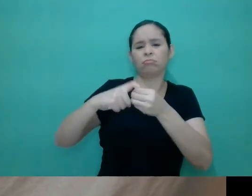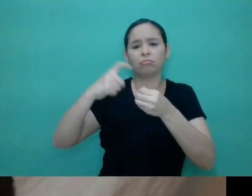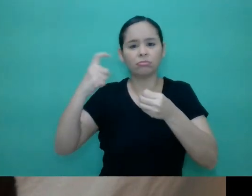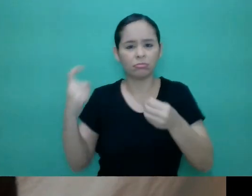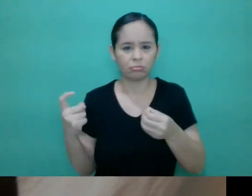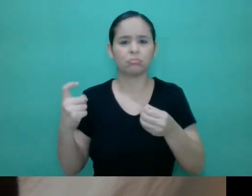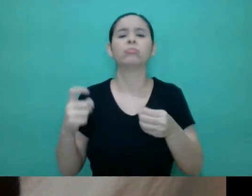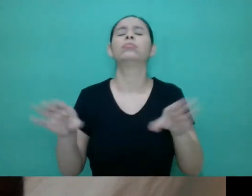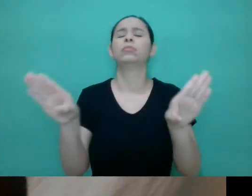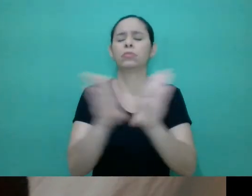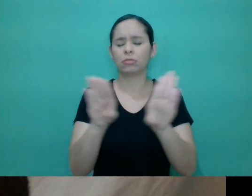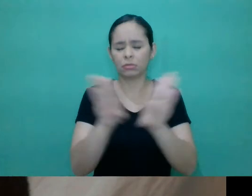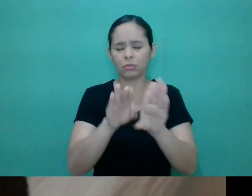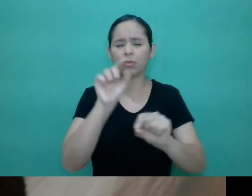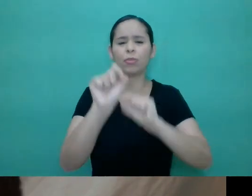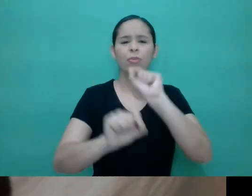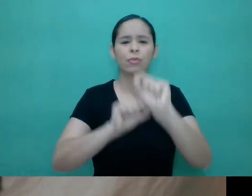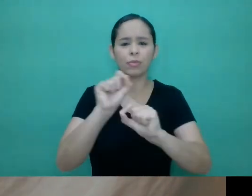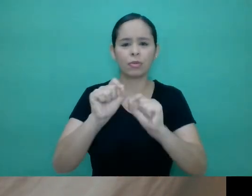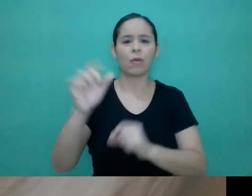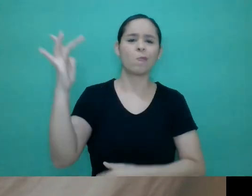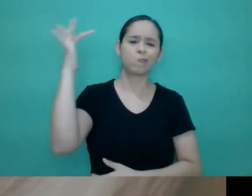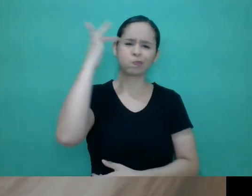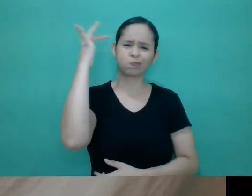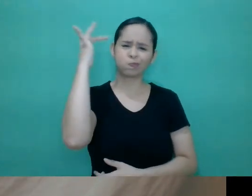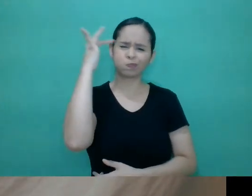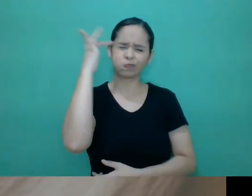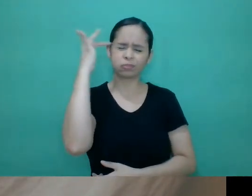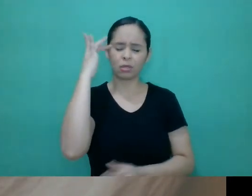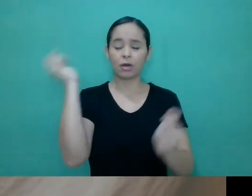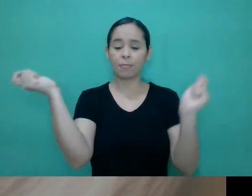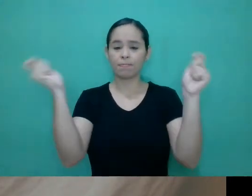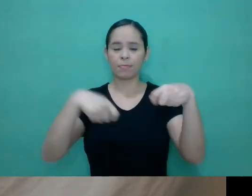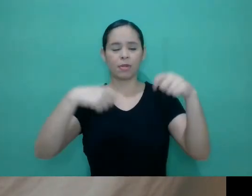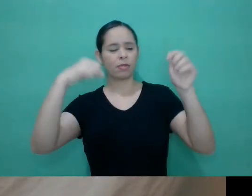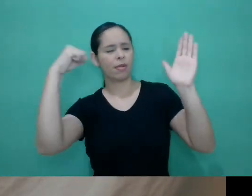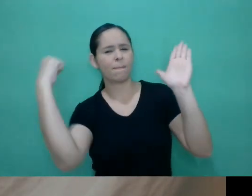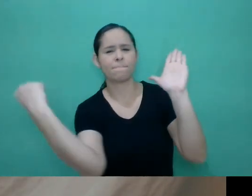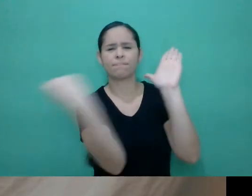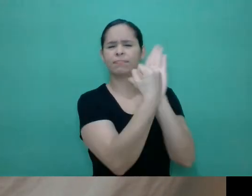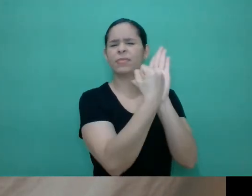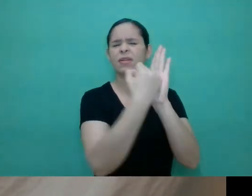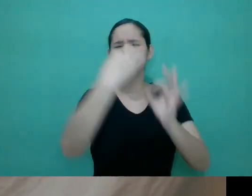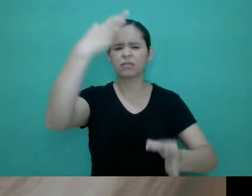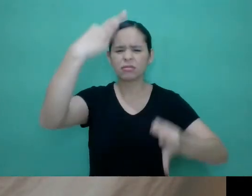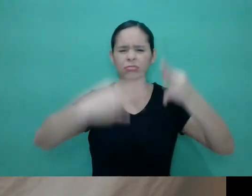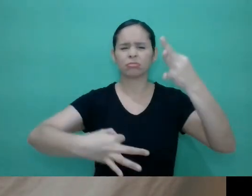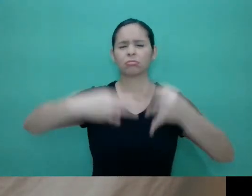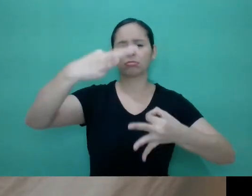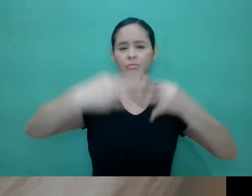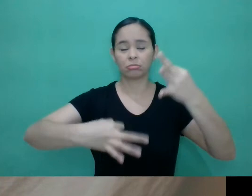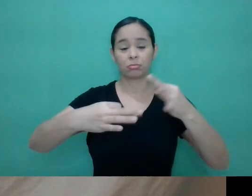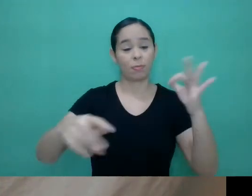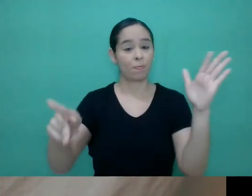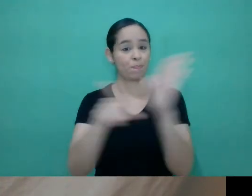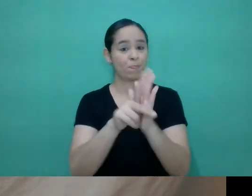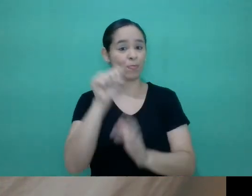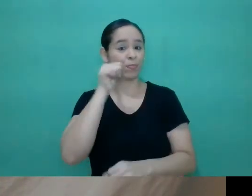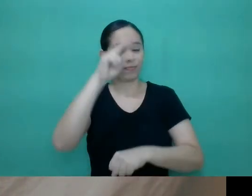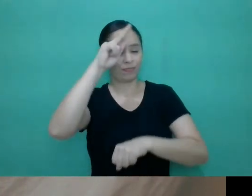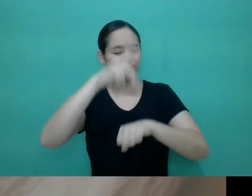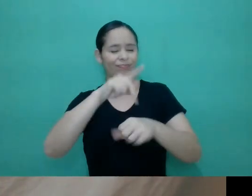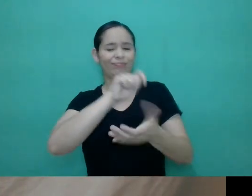uma educação que prepare para a alteridade e que tenha a marca da verdade, da justiça, da fraternidade. Palavras de Christiane